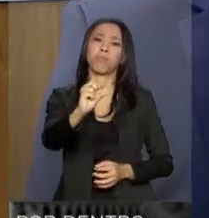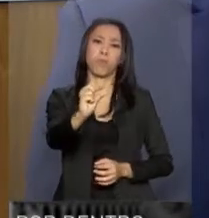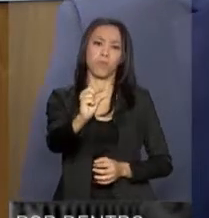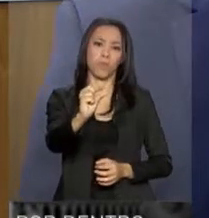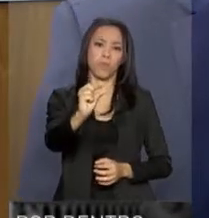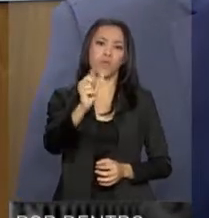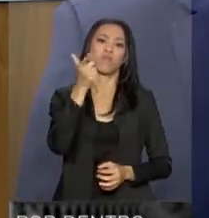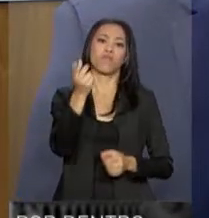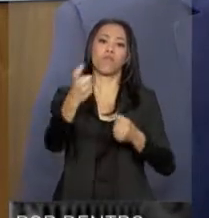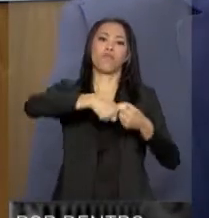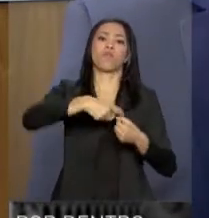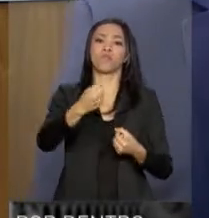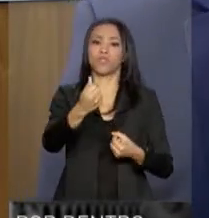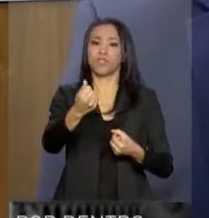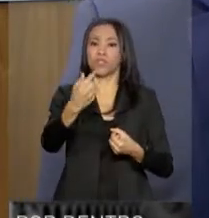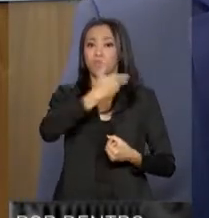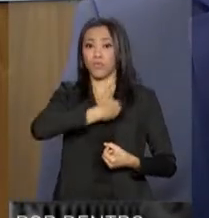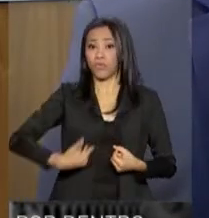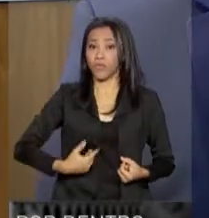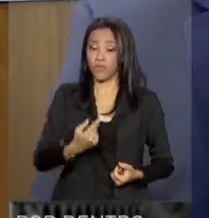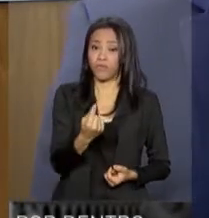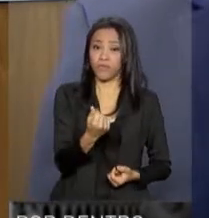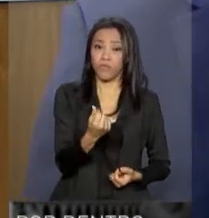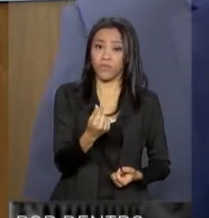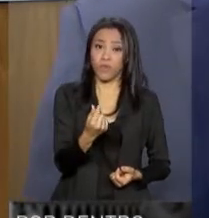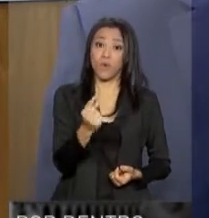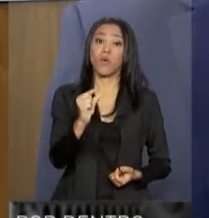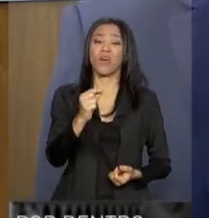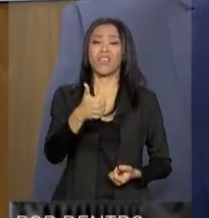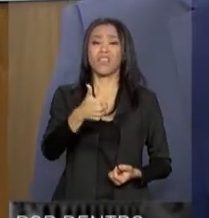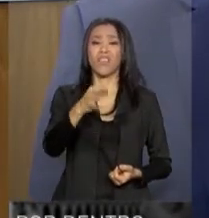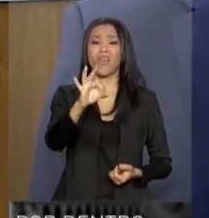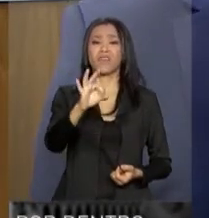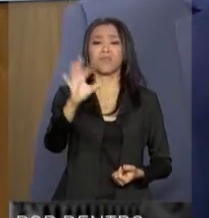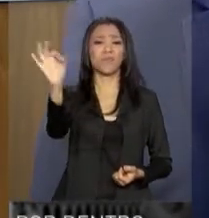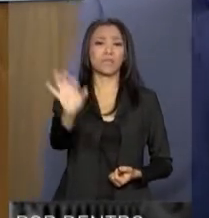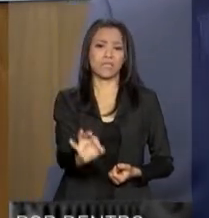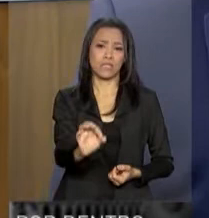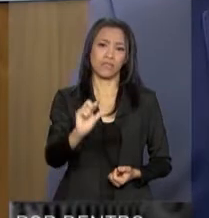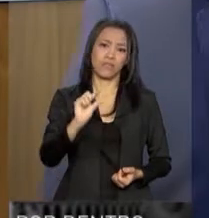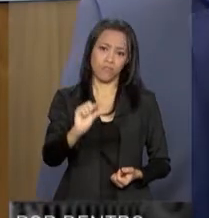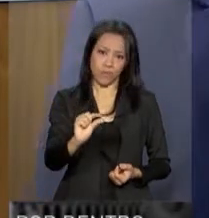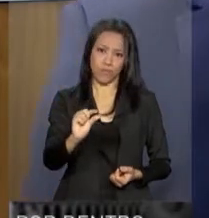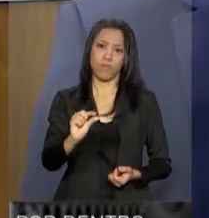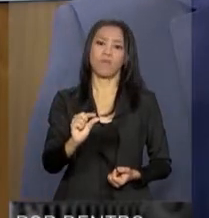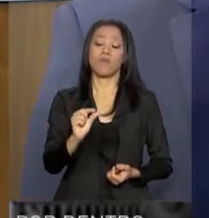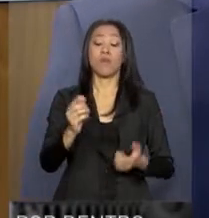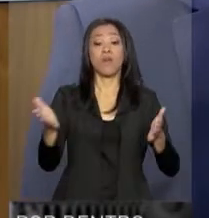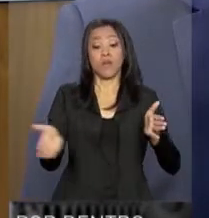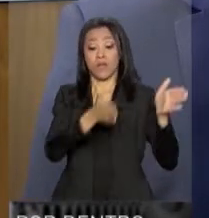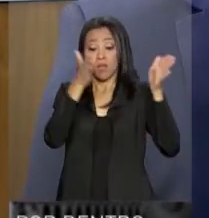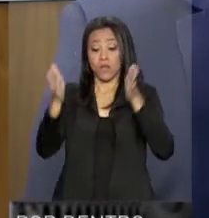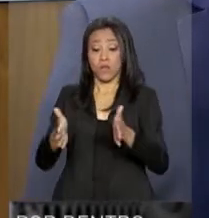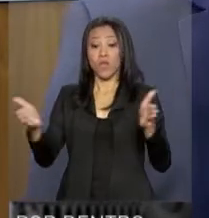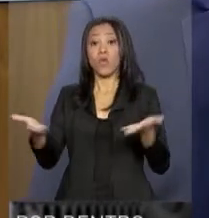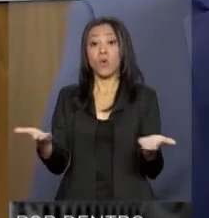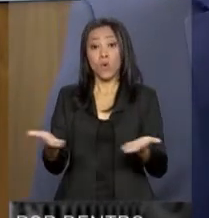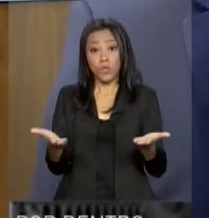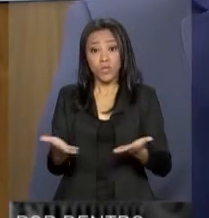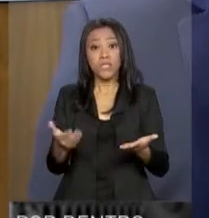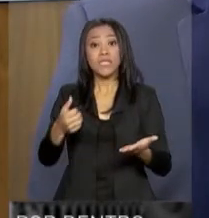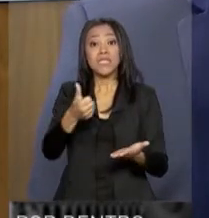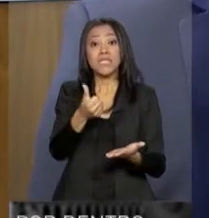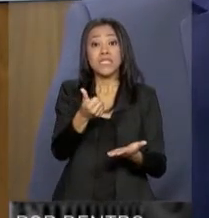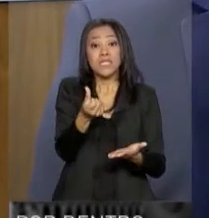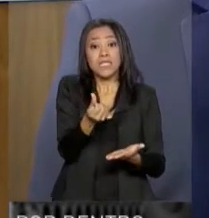os números demonstram isso temos valores inferiores a 10% do valor das ações e hoje nós estamos chegando aí a cerca de 60 a 70